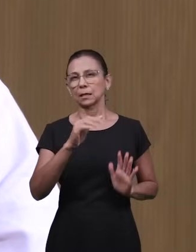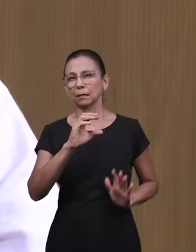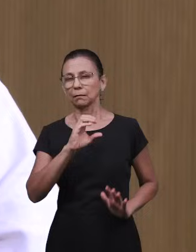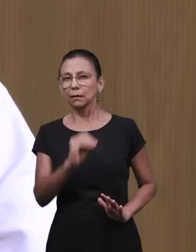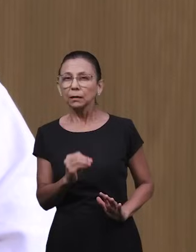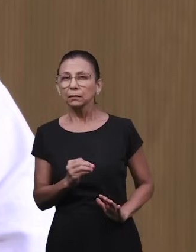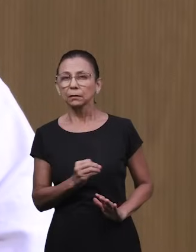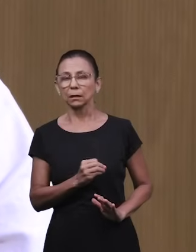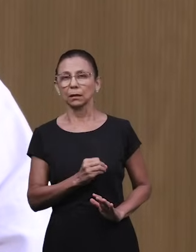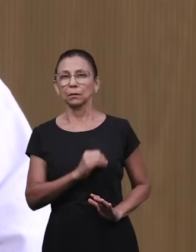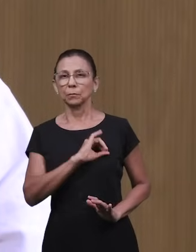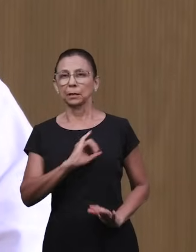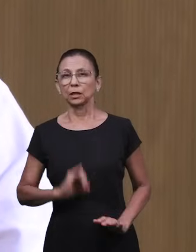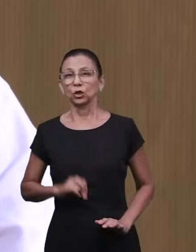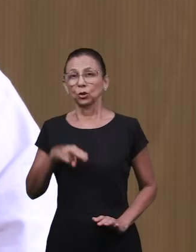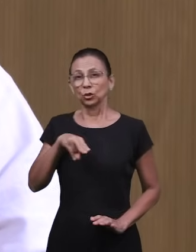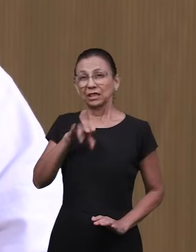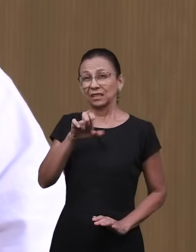ondas de perseguição,